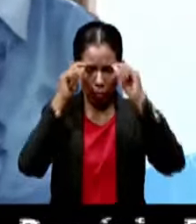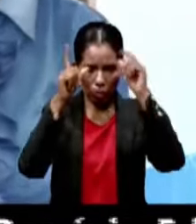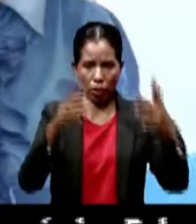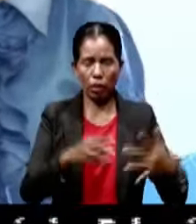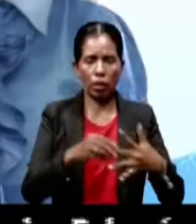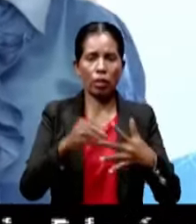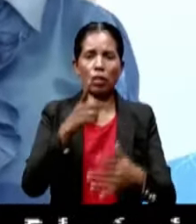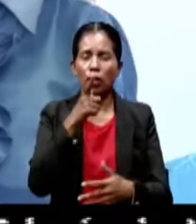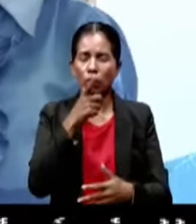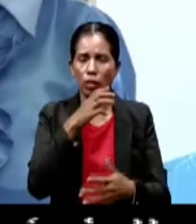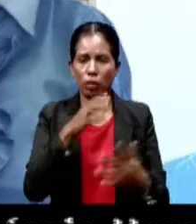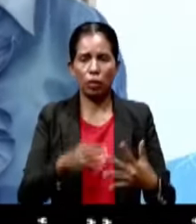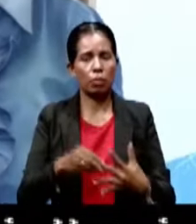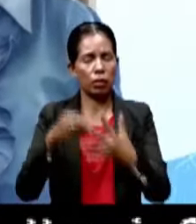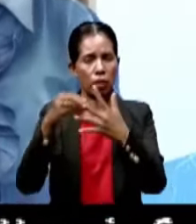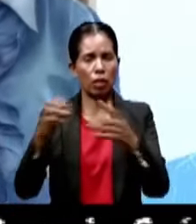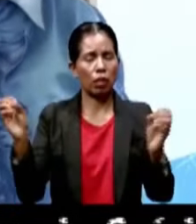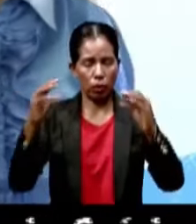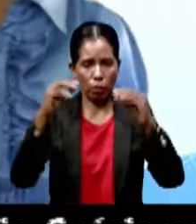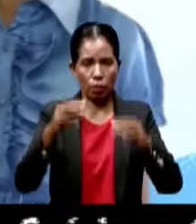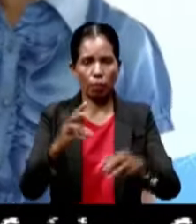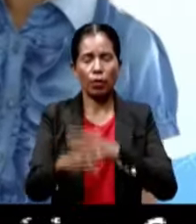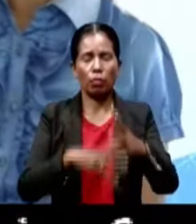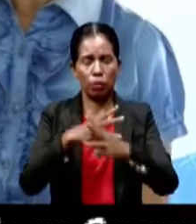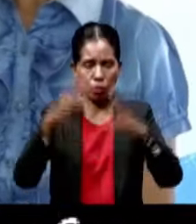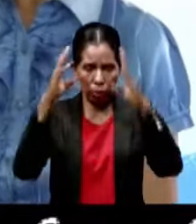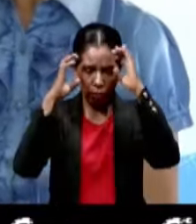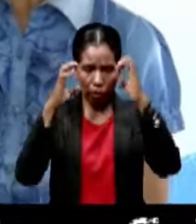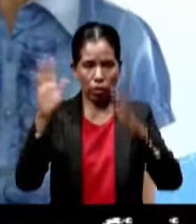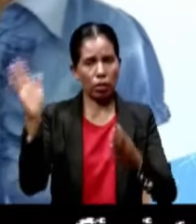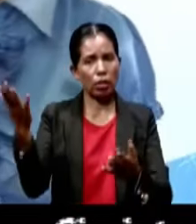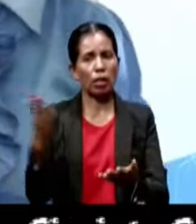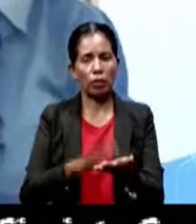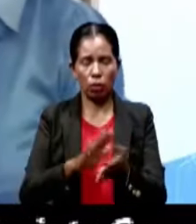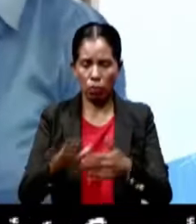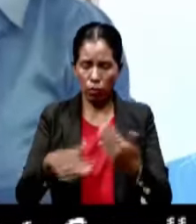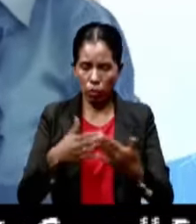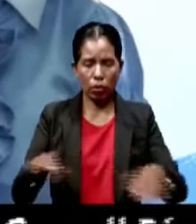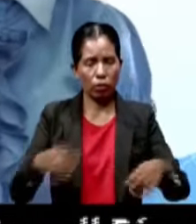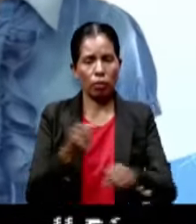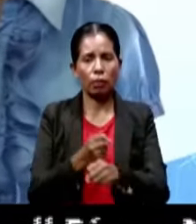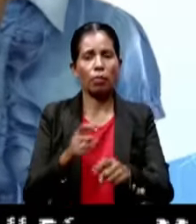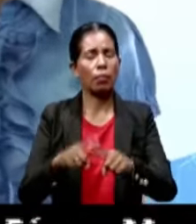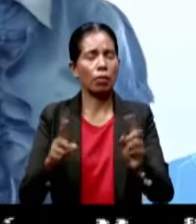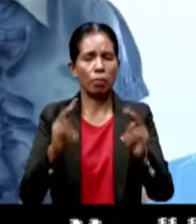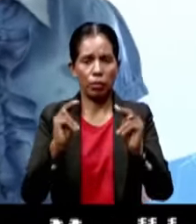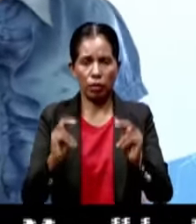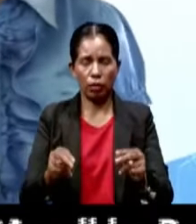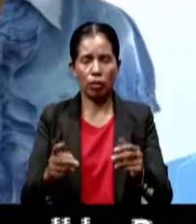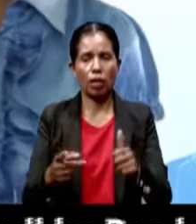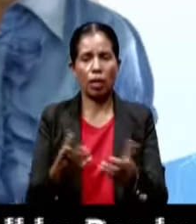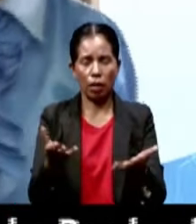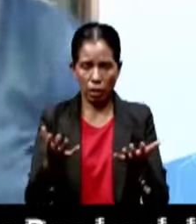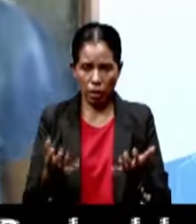oficial la osdet husi mundo educação e escola sira mak esforço mesak mai be precisa ia